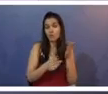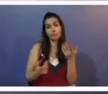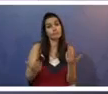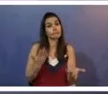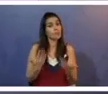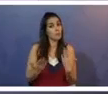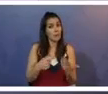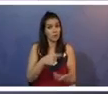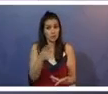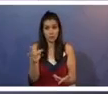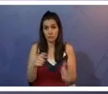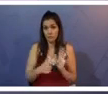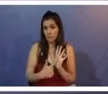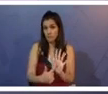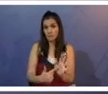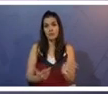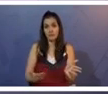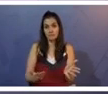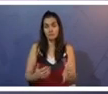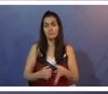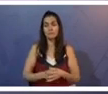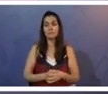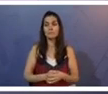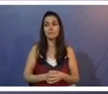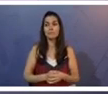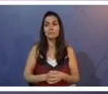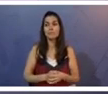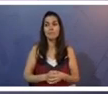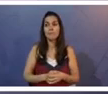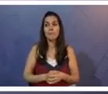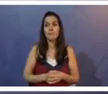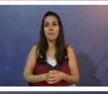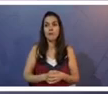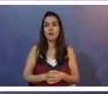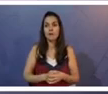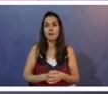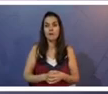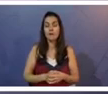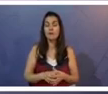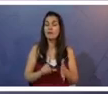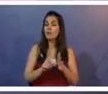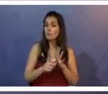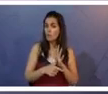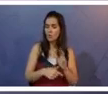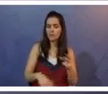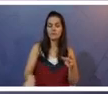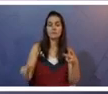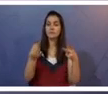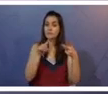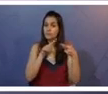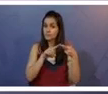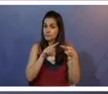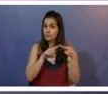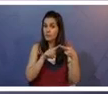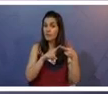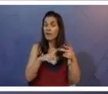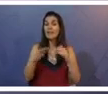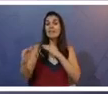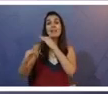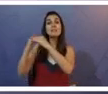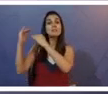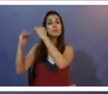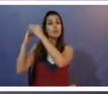vão apresentar. O tema, né? O desenvolvimento, 1, 2 ou mais